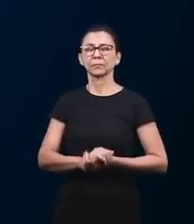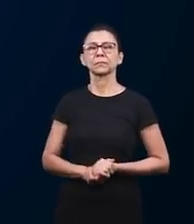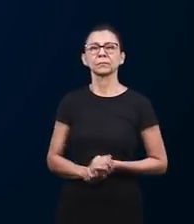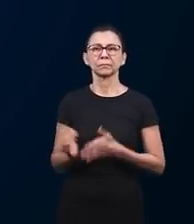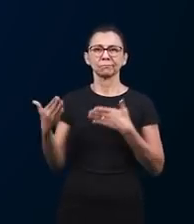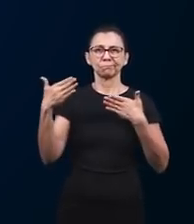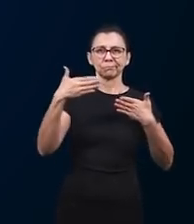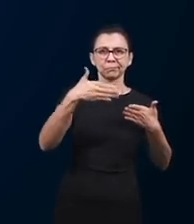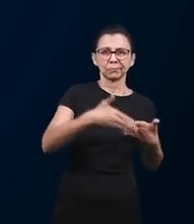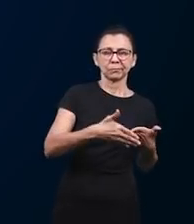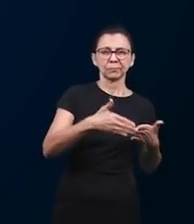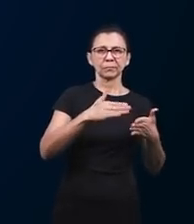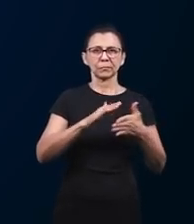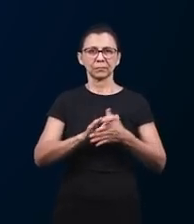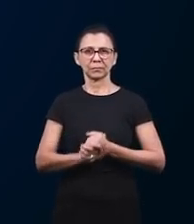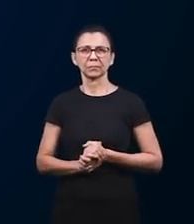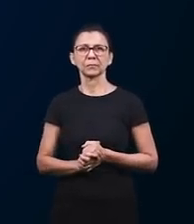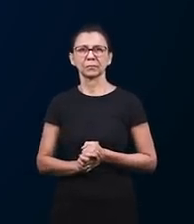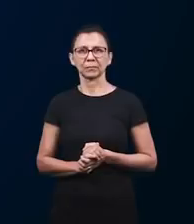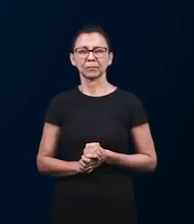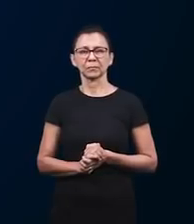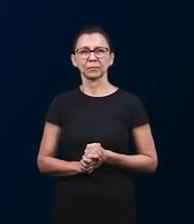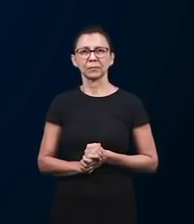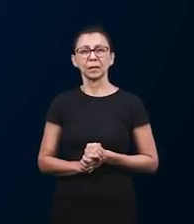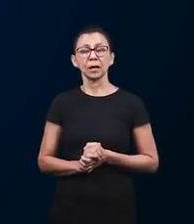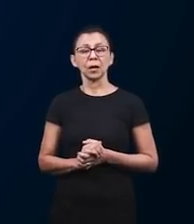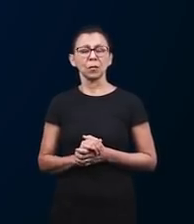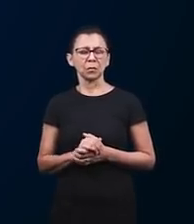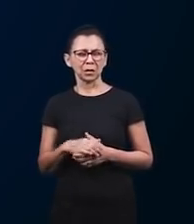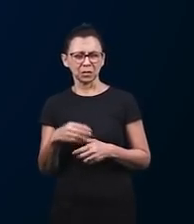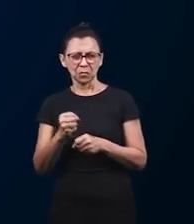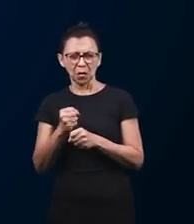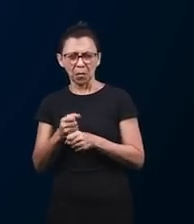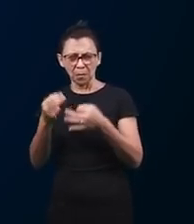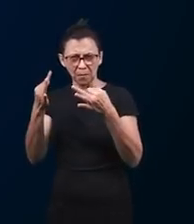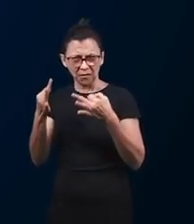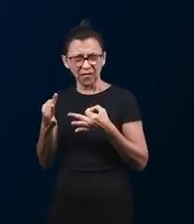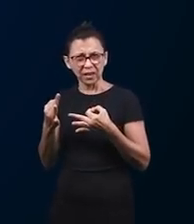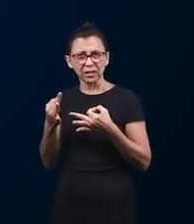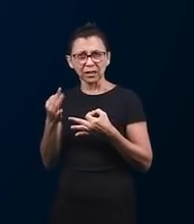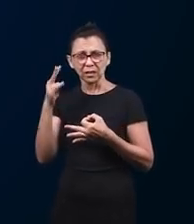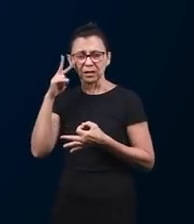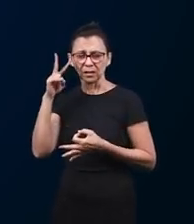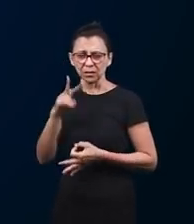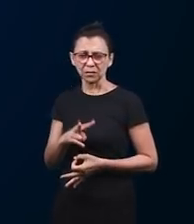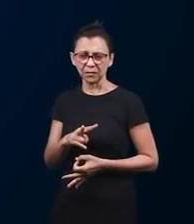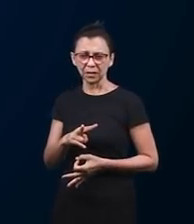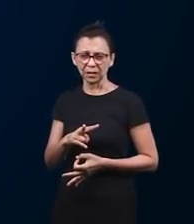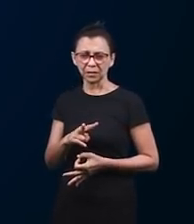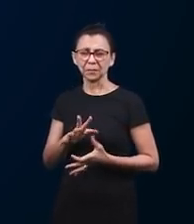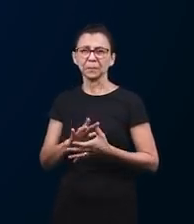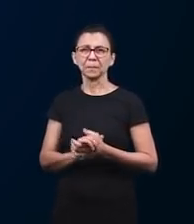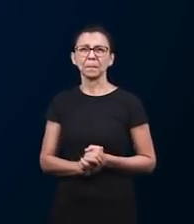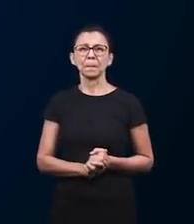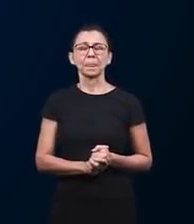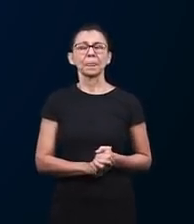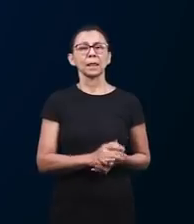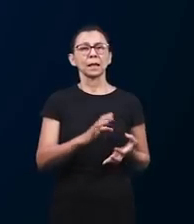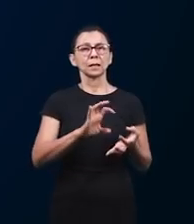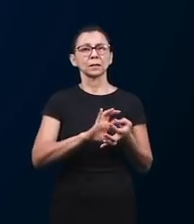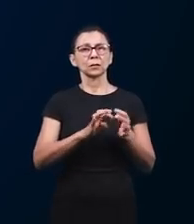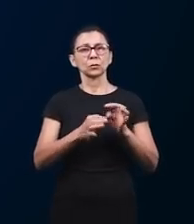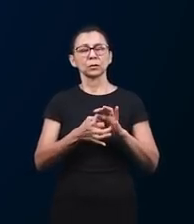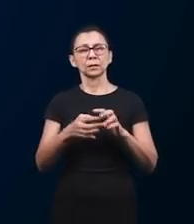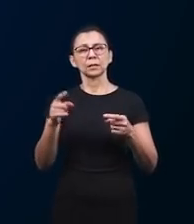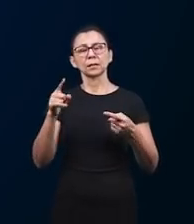para morrer, porque não achei as tuas obras perfeitas diante de Deus. Nesse contexto, as 2 situações proféticas seriam: a